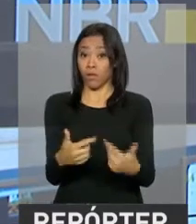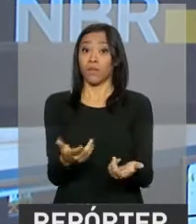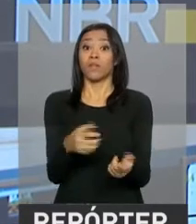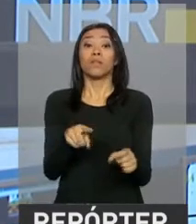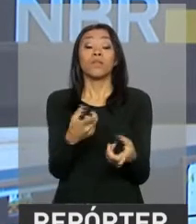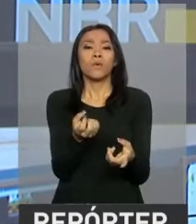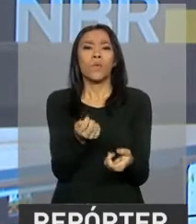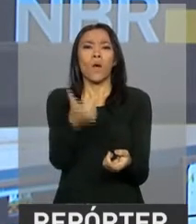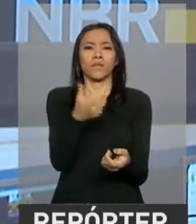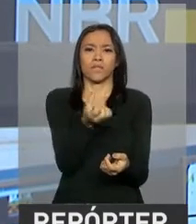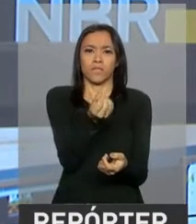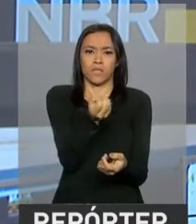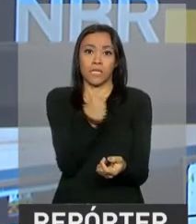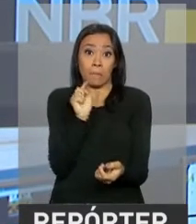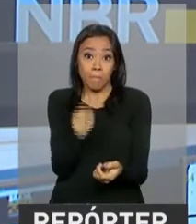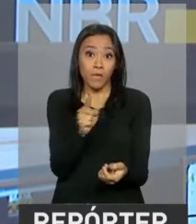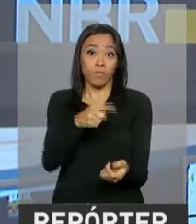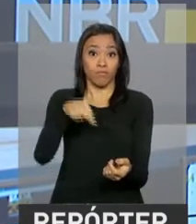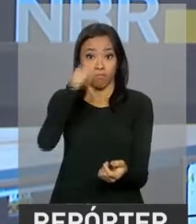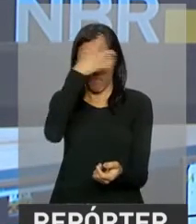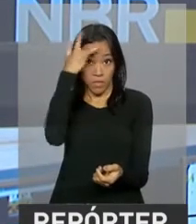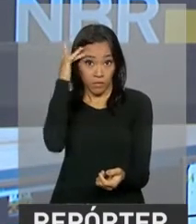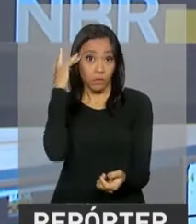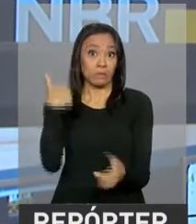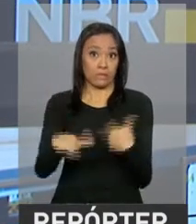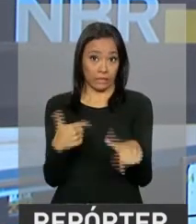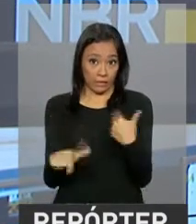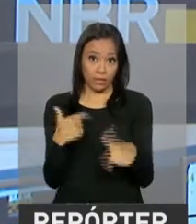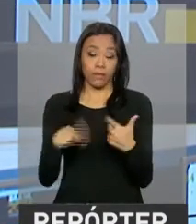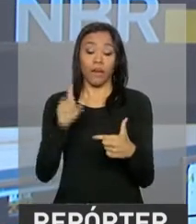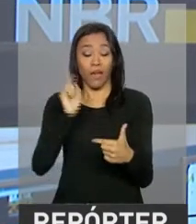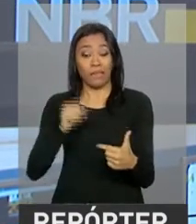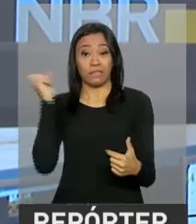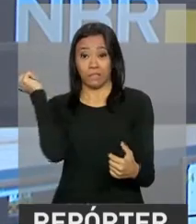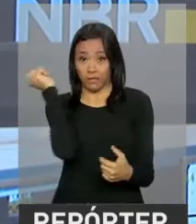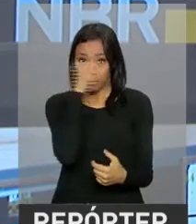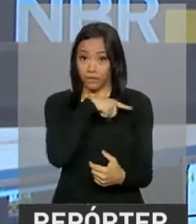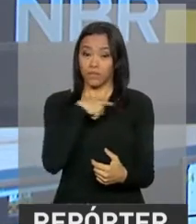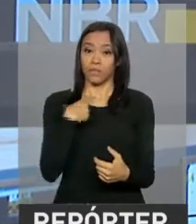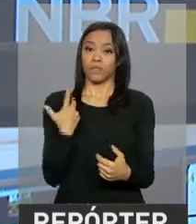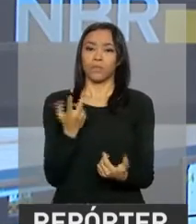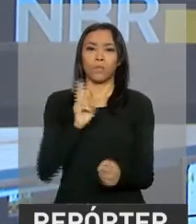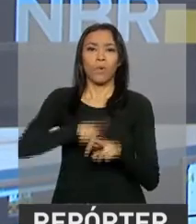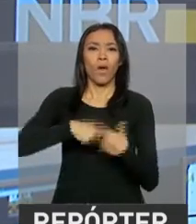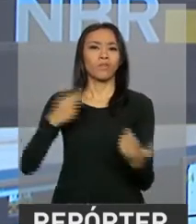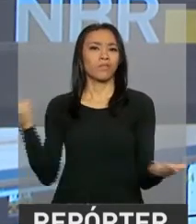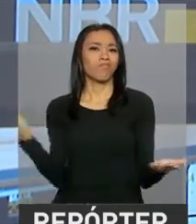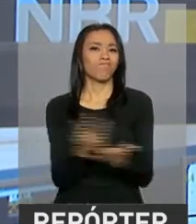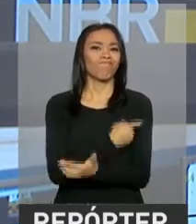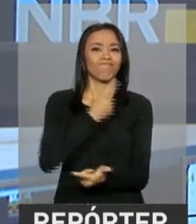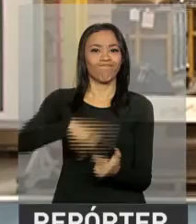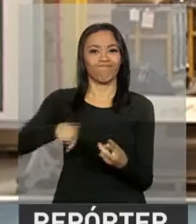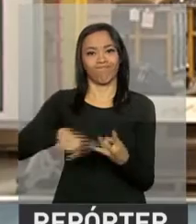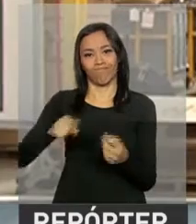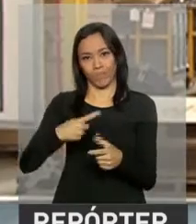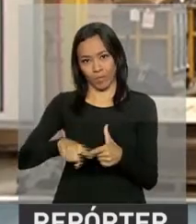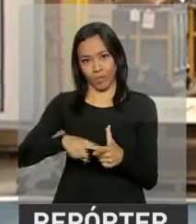trabalhadores os postos foram mantidos em setores que passam por dificuldades devido à crise econômica